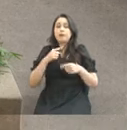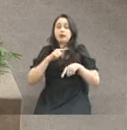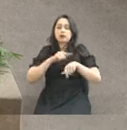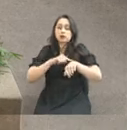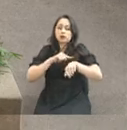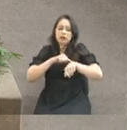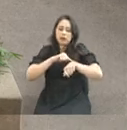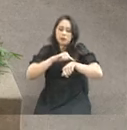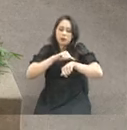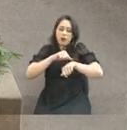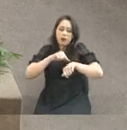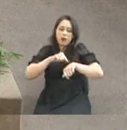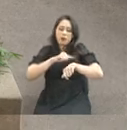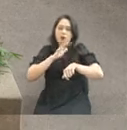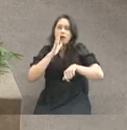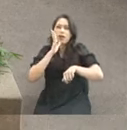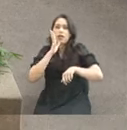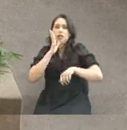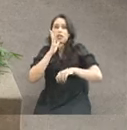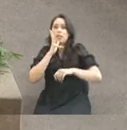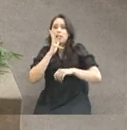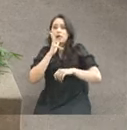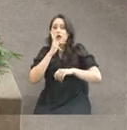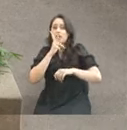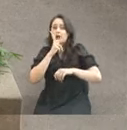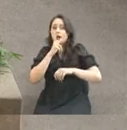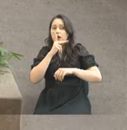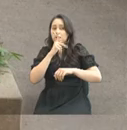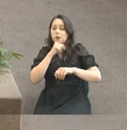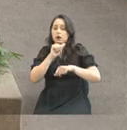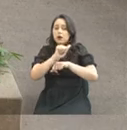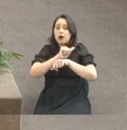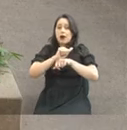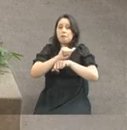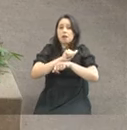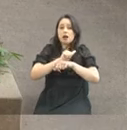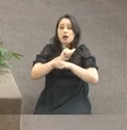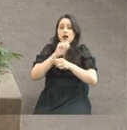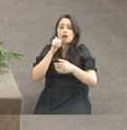de Sara, conforme Hebreus, foi diminuindo.